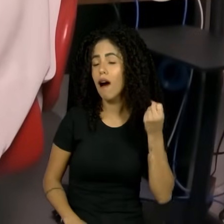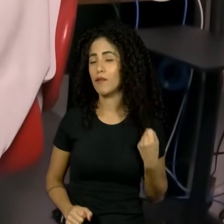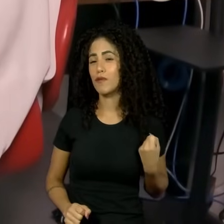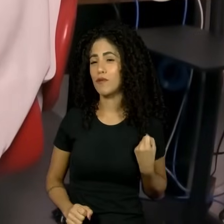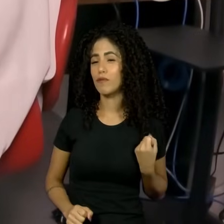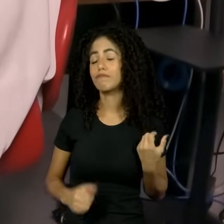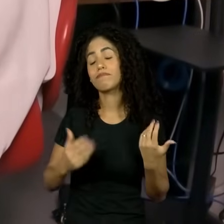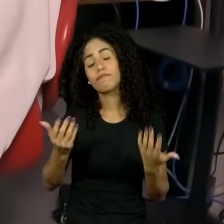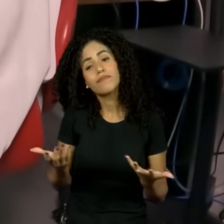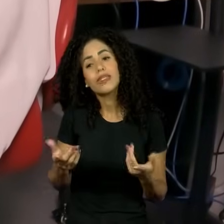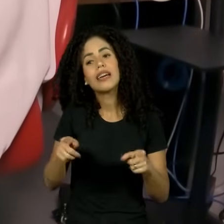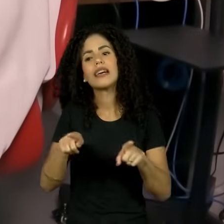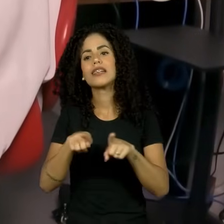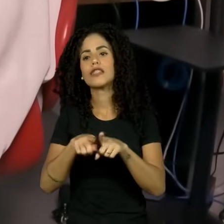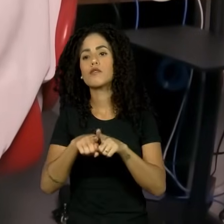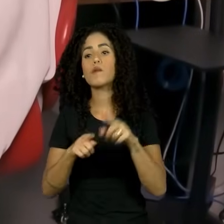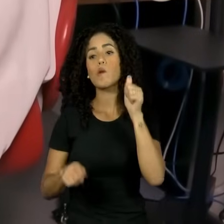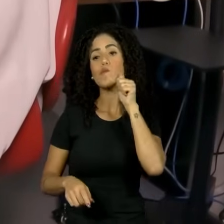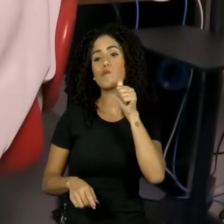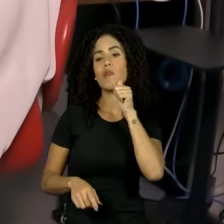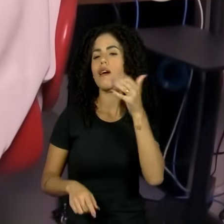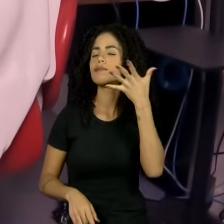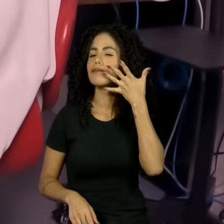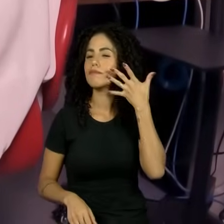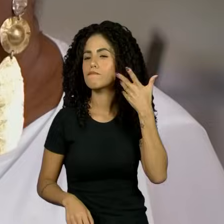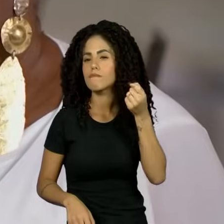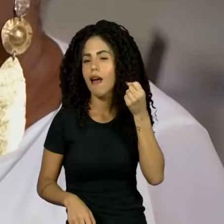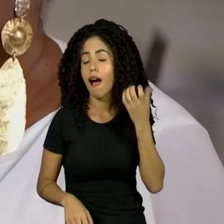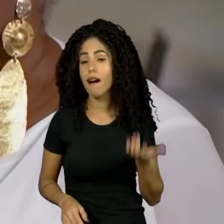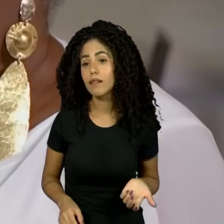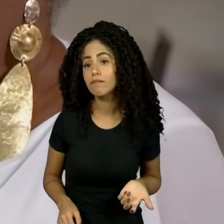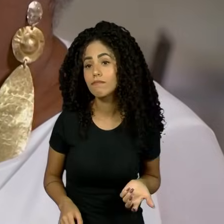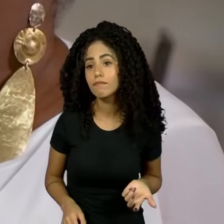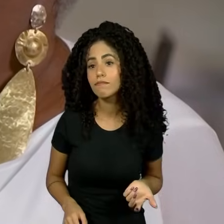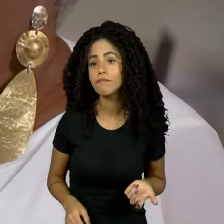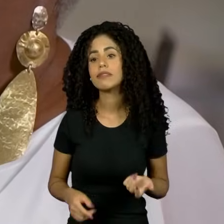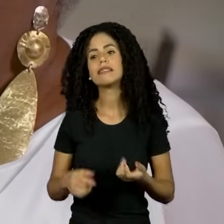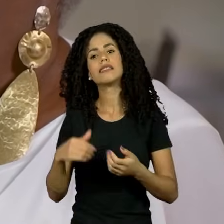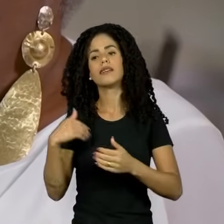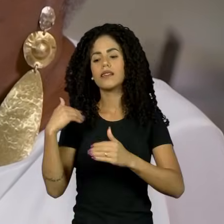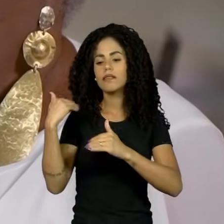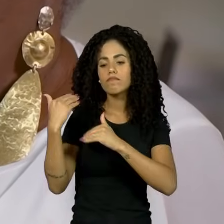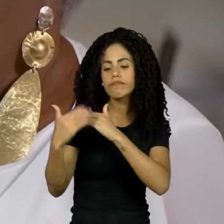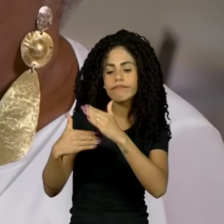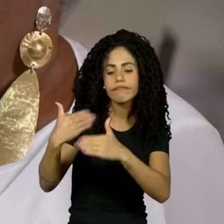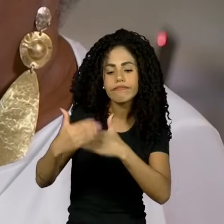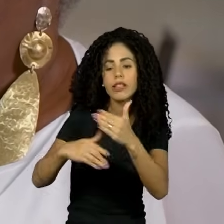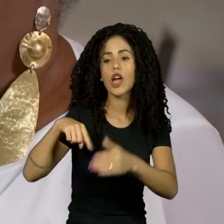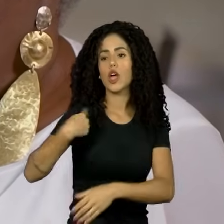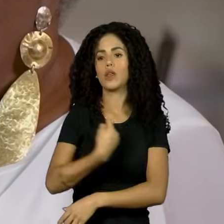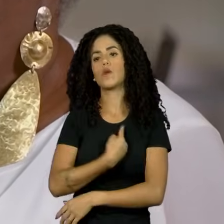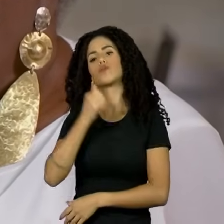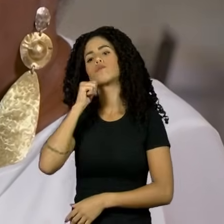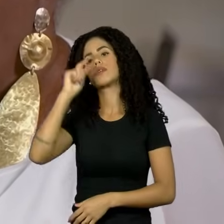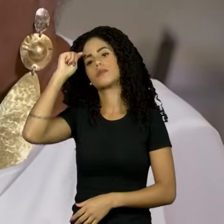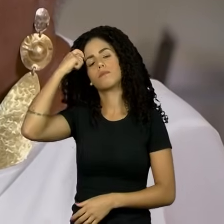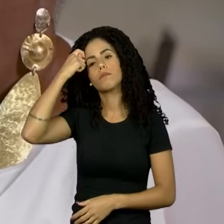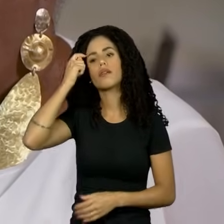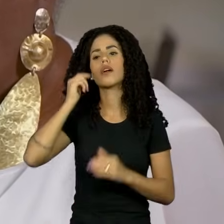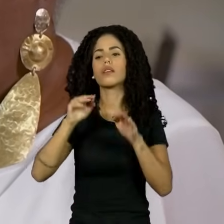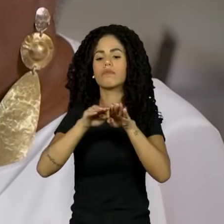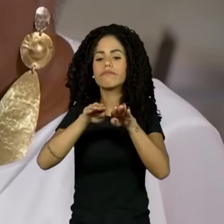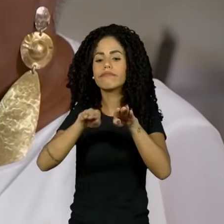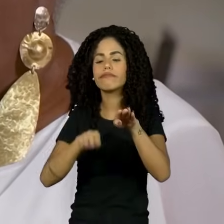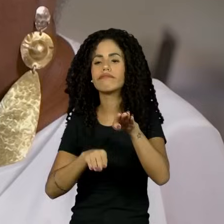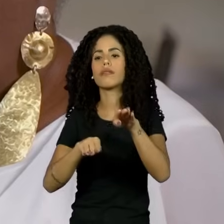para as mulheres brancas, e muito tardiamente nós, mulheres negras, estamos nessa